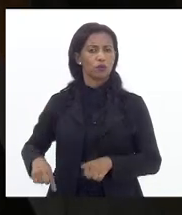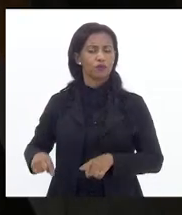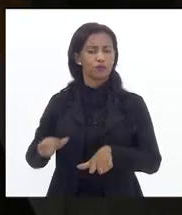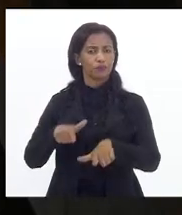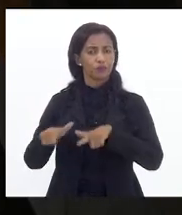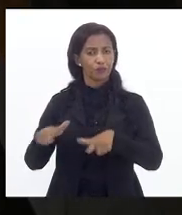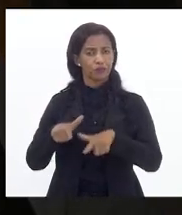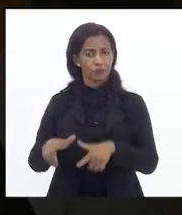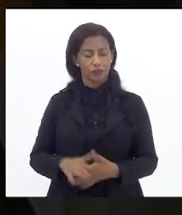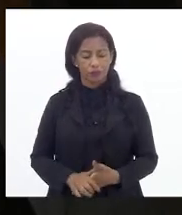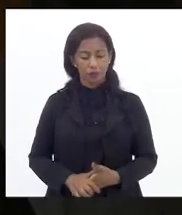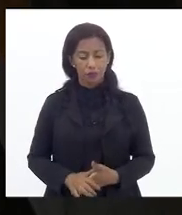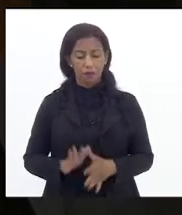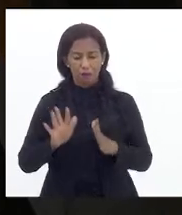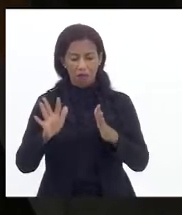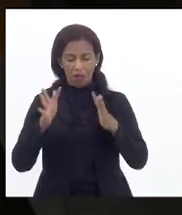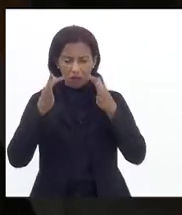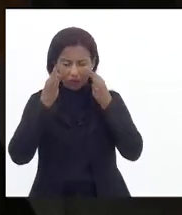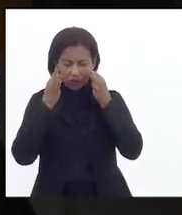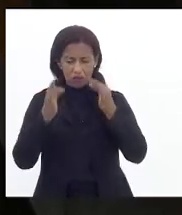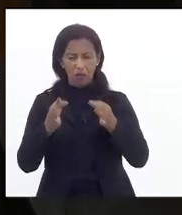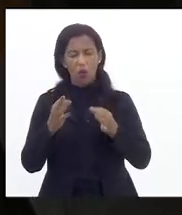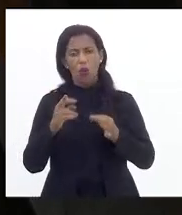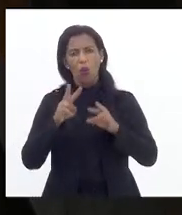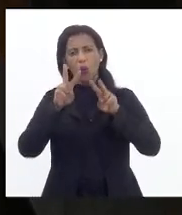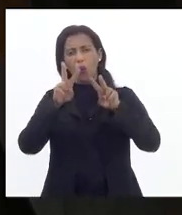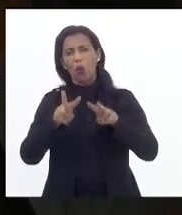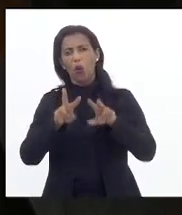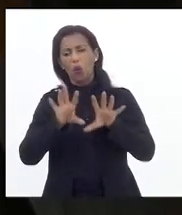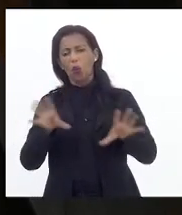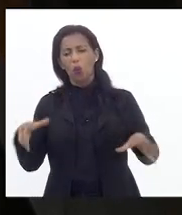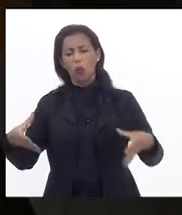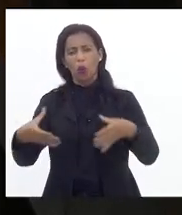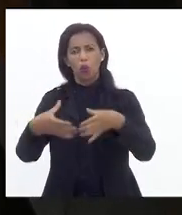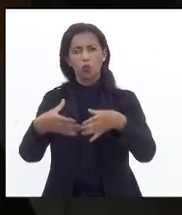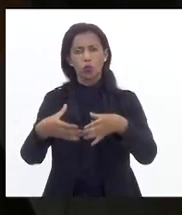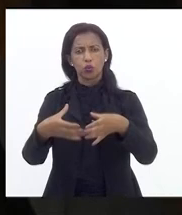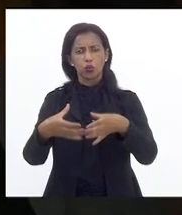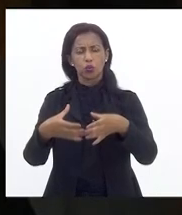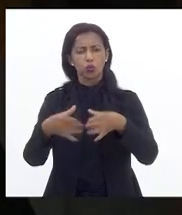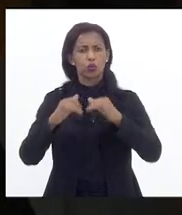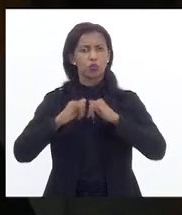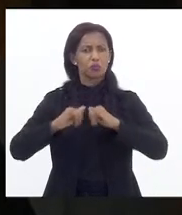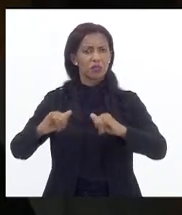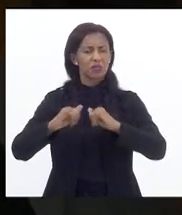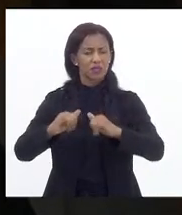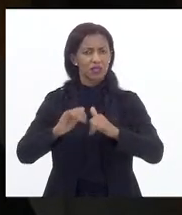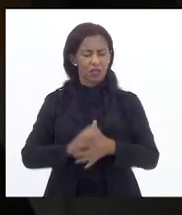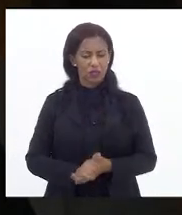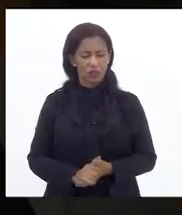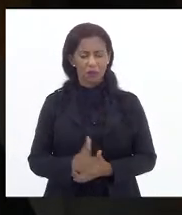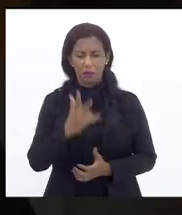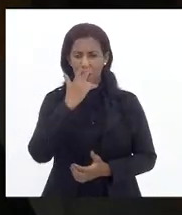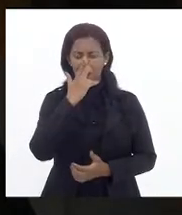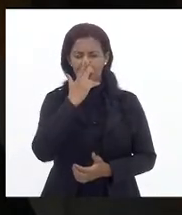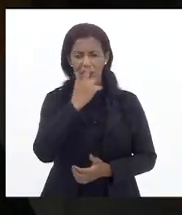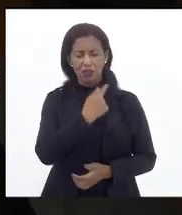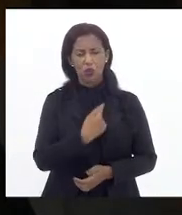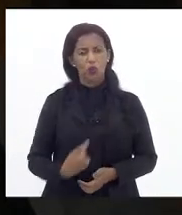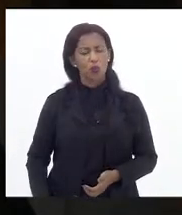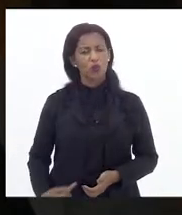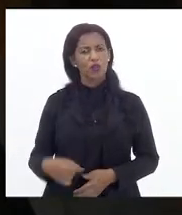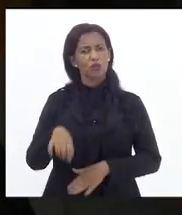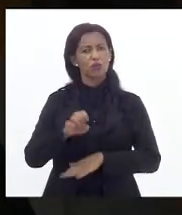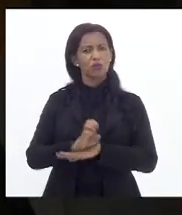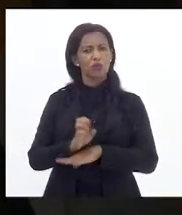é mas aí o que me chama atenção quando a gente olha esse conjunto de mensagens é que o governo do estado Aparentemente a dele um